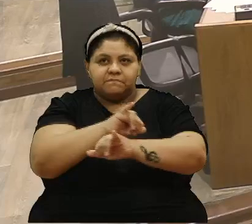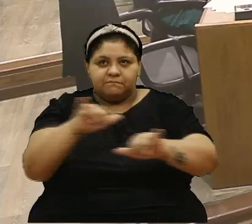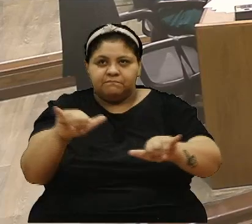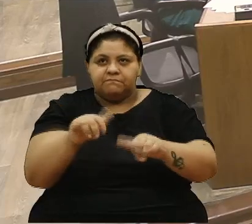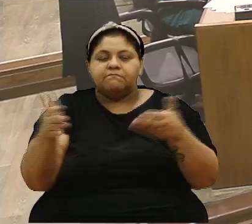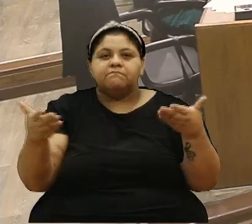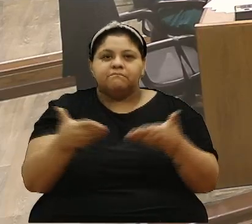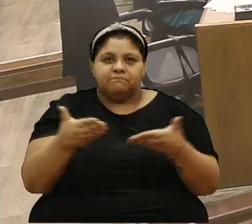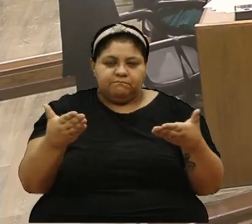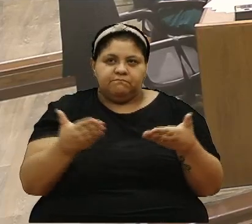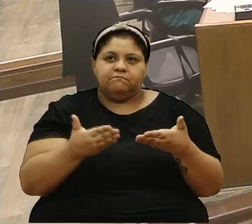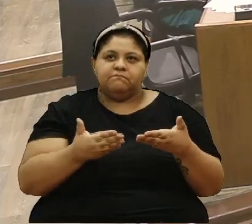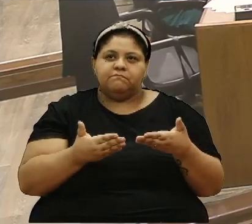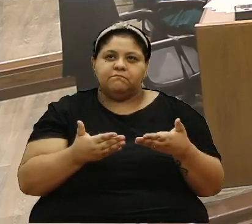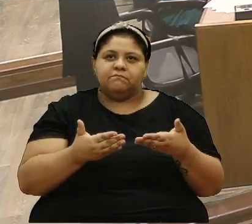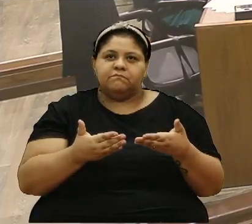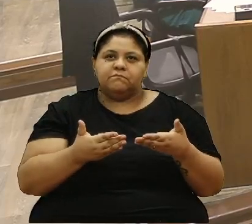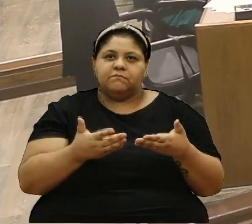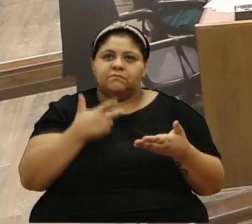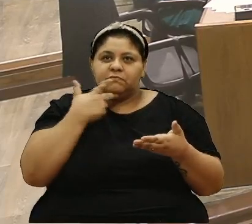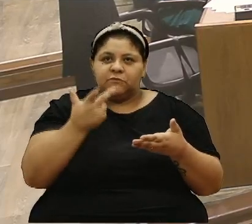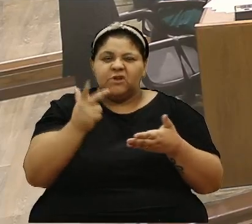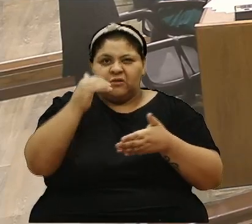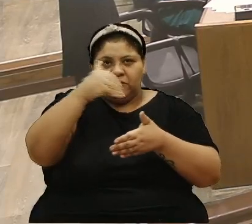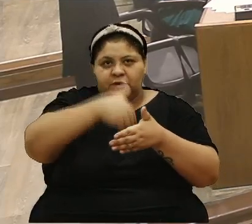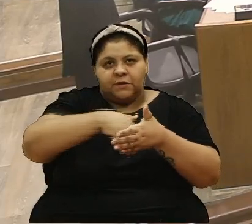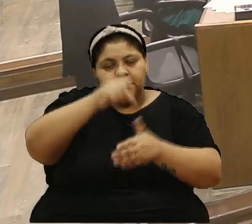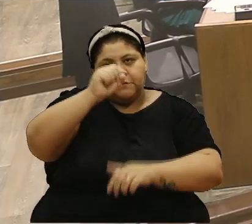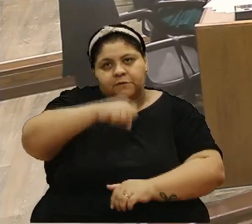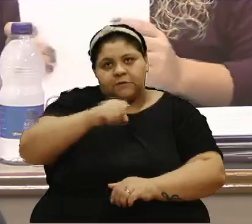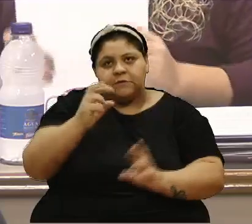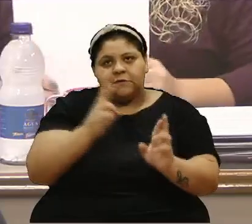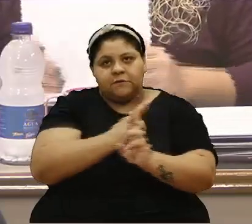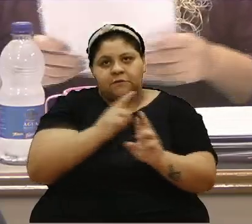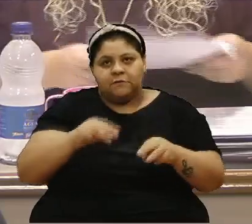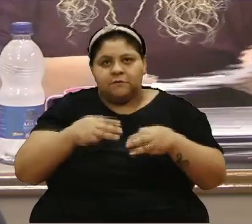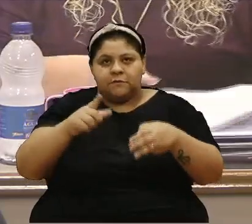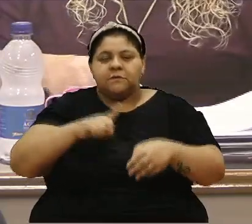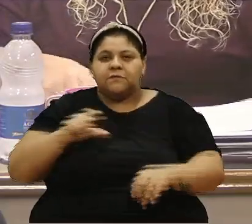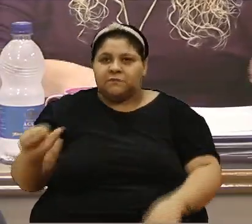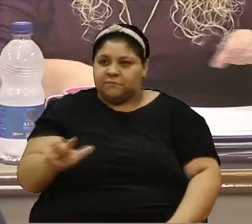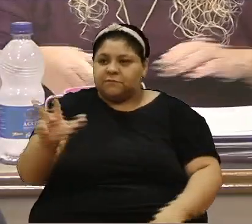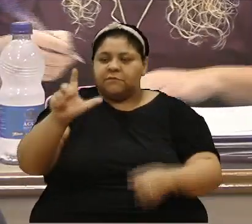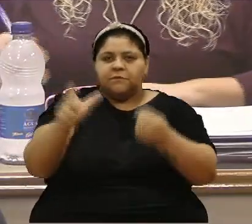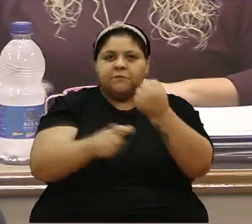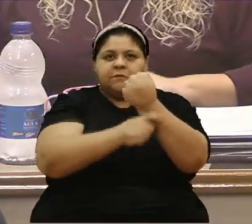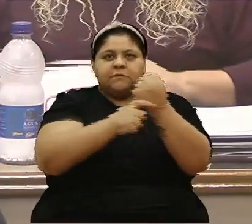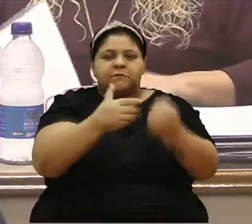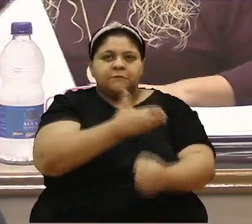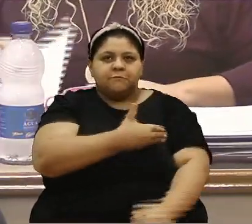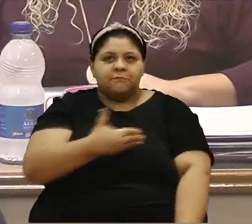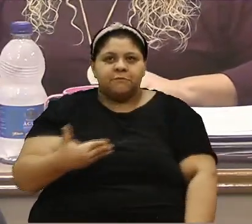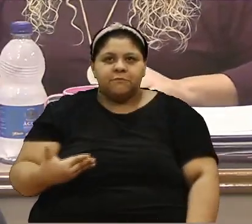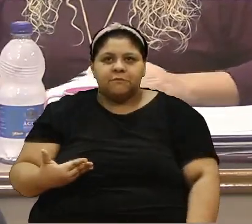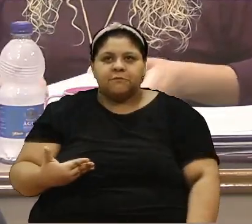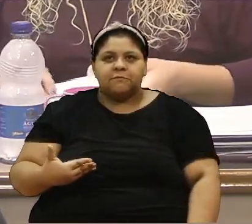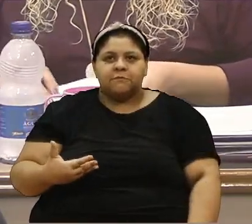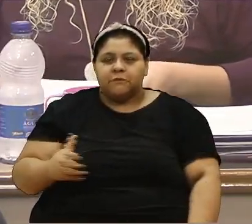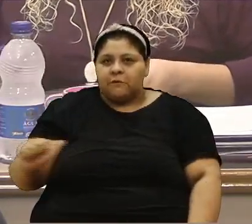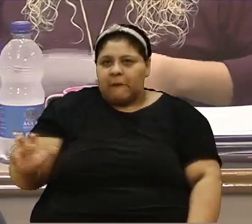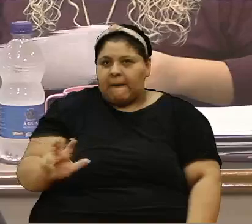agora. Eu já antecipo que votarei sim em relação à moção. Nós temos que valorizar a segurança pública, valorizar